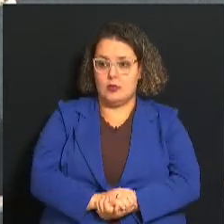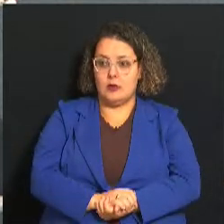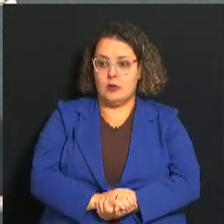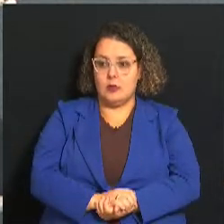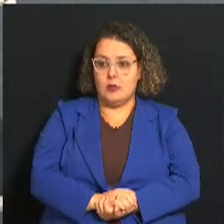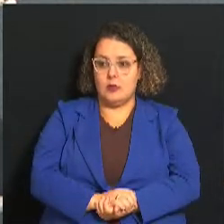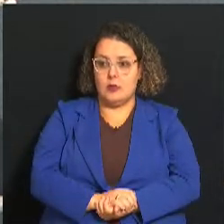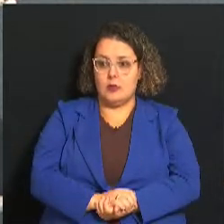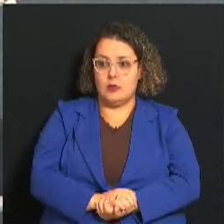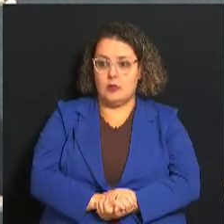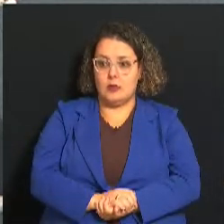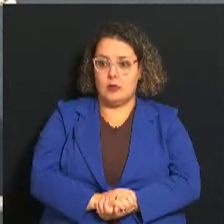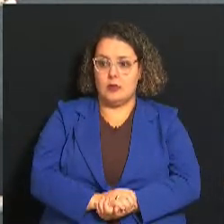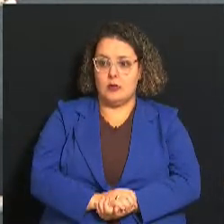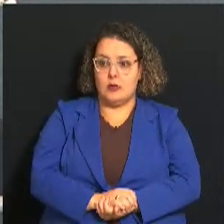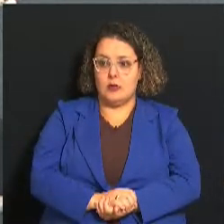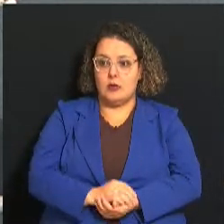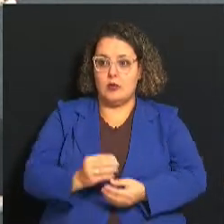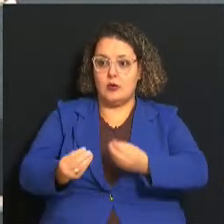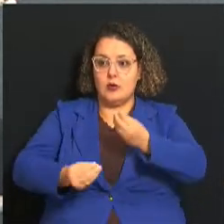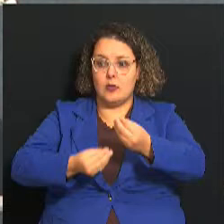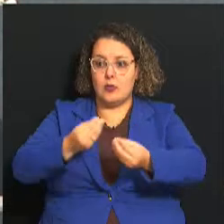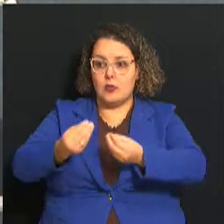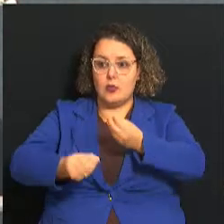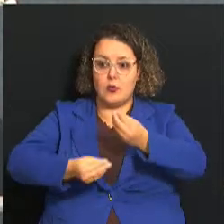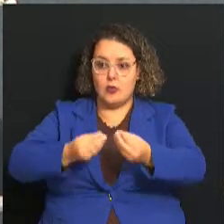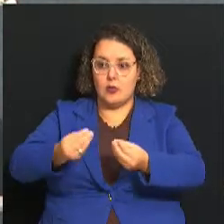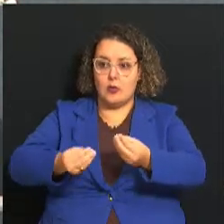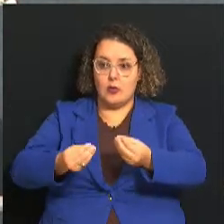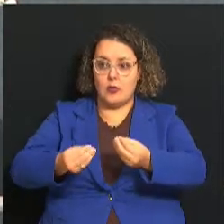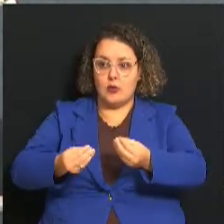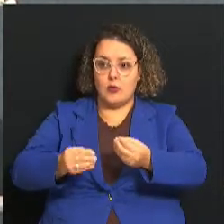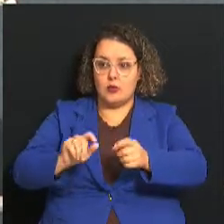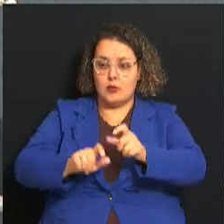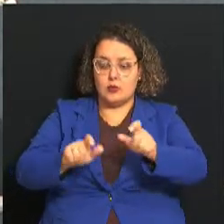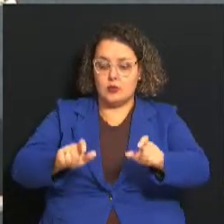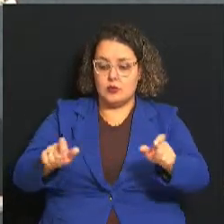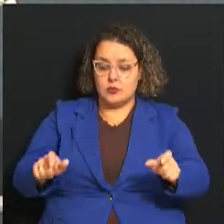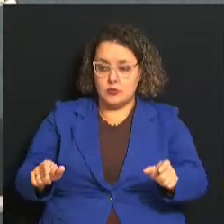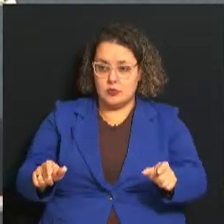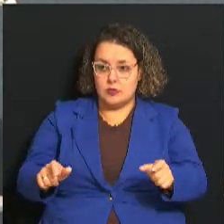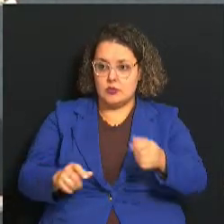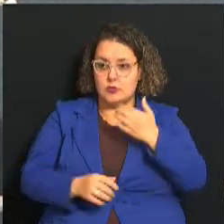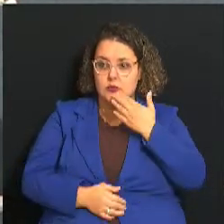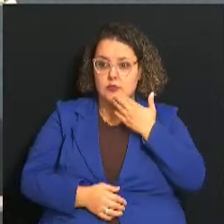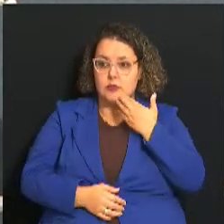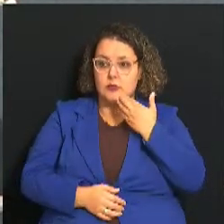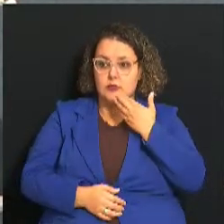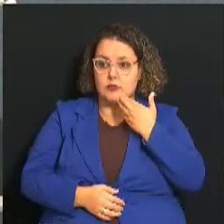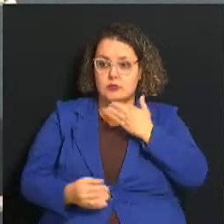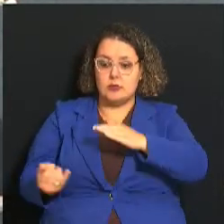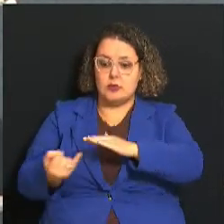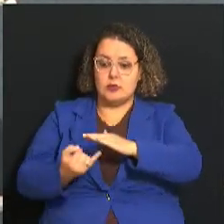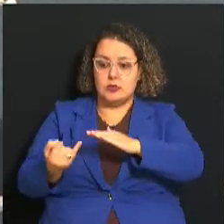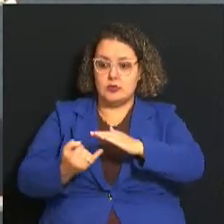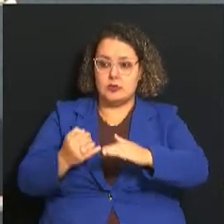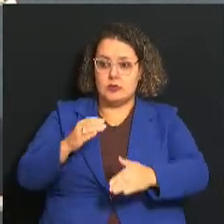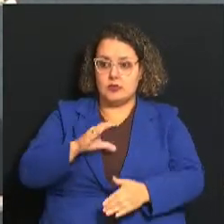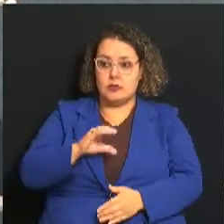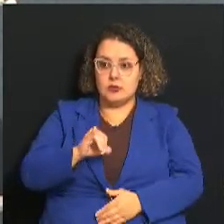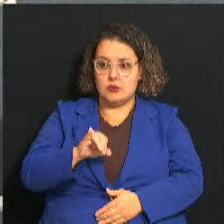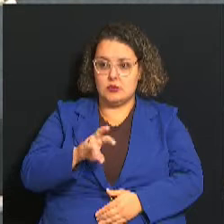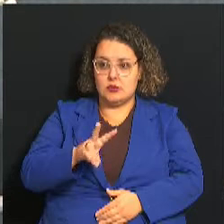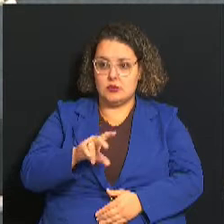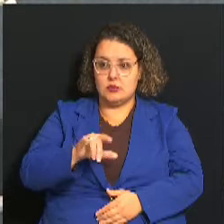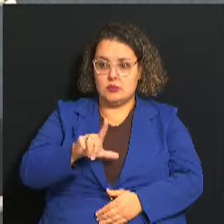será a correlação de pessoas da entidade civil e das outras